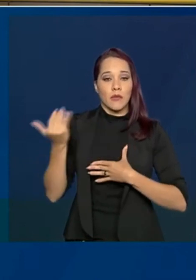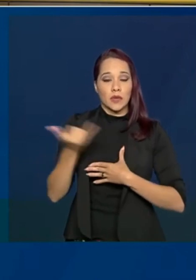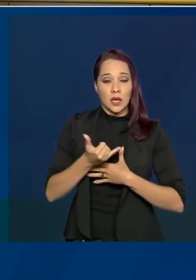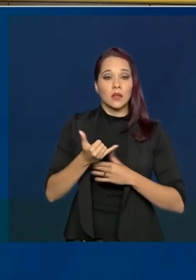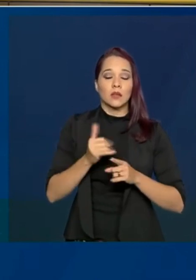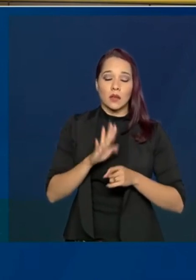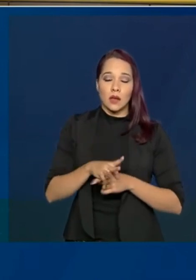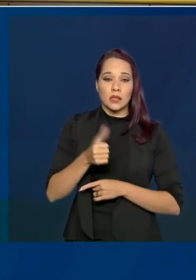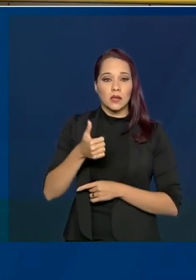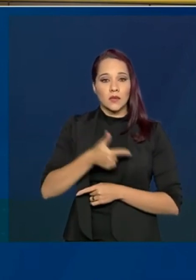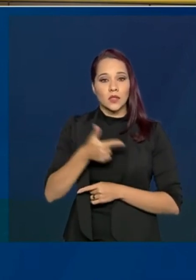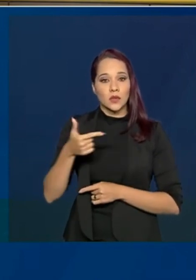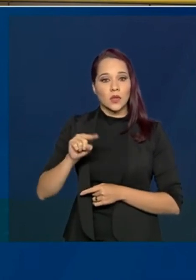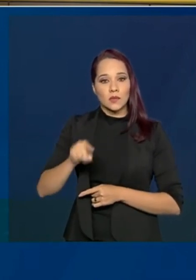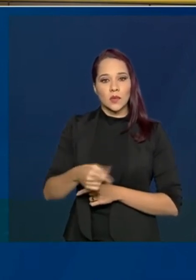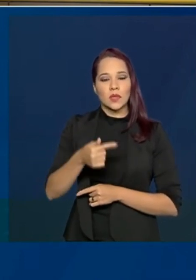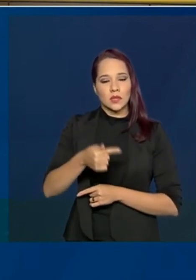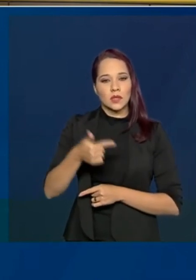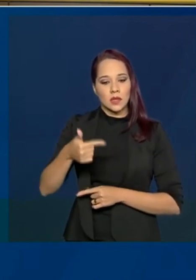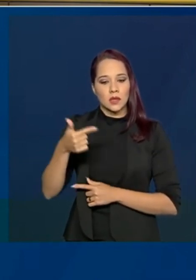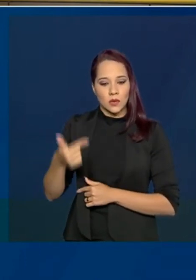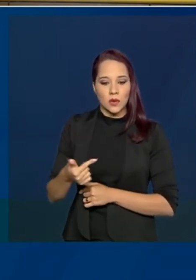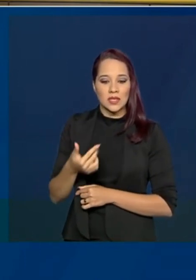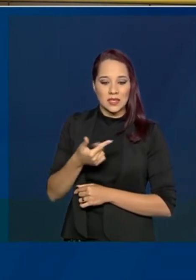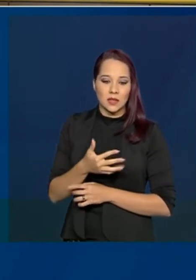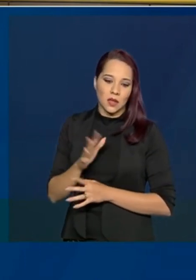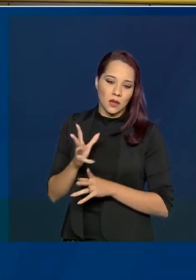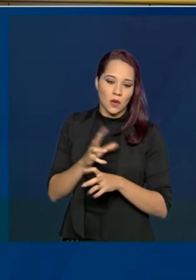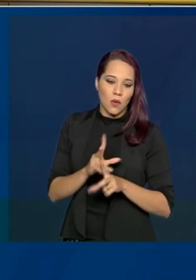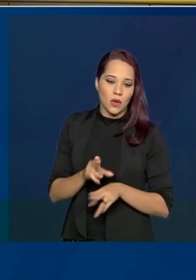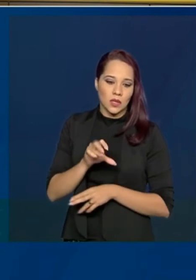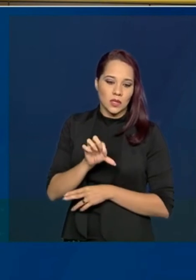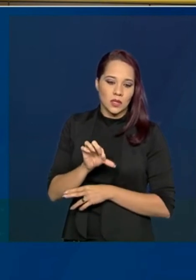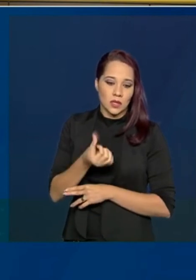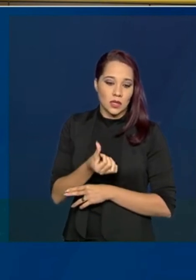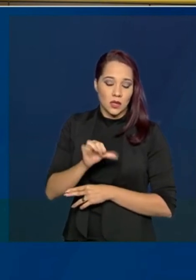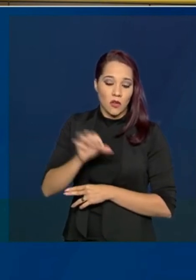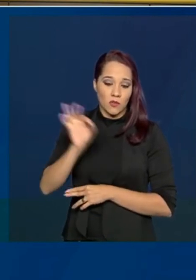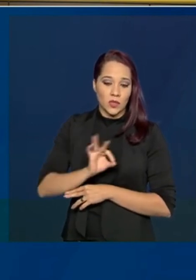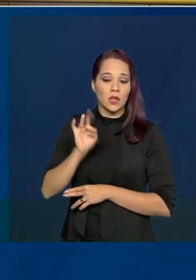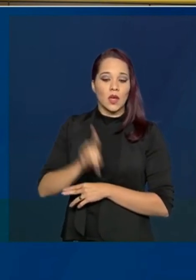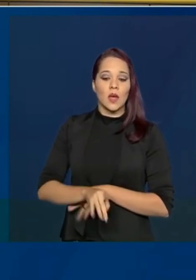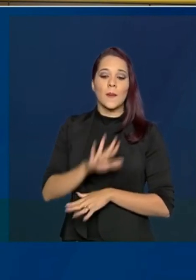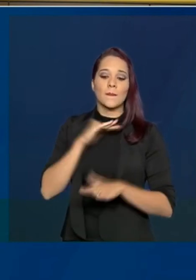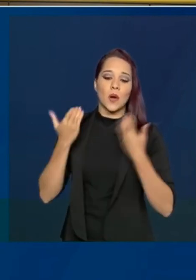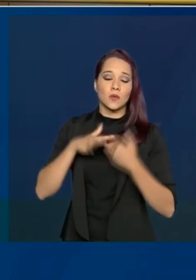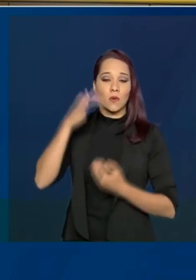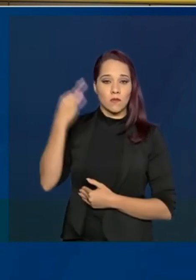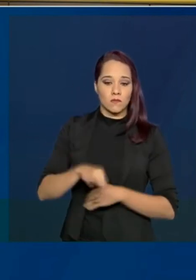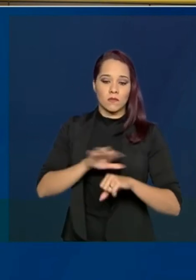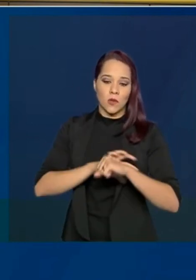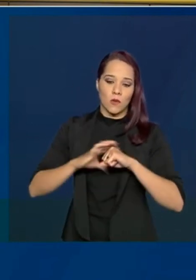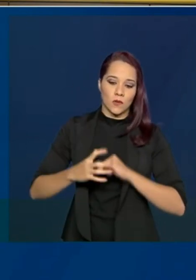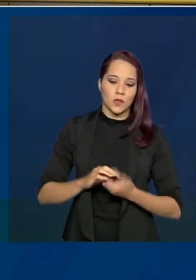quais 122.772, ou seja, 69,4%, foram óbitos confirmados por